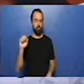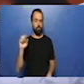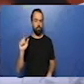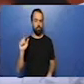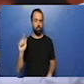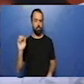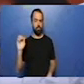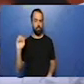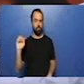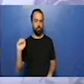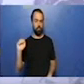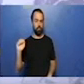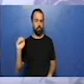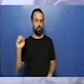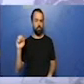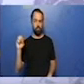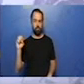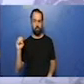circulatório.